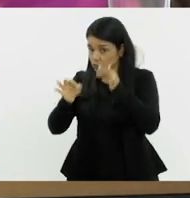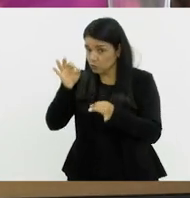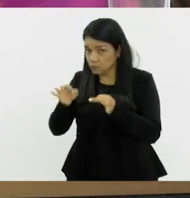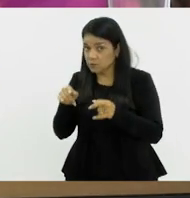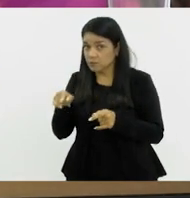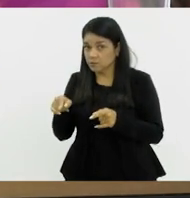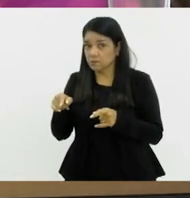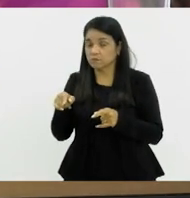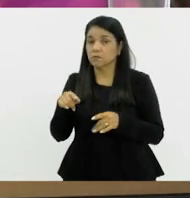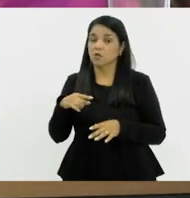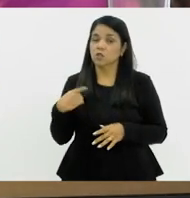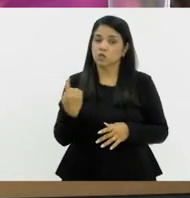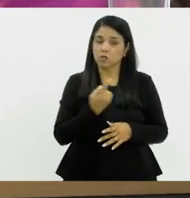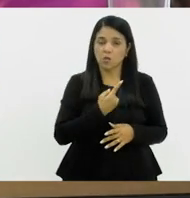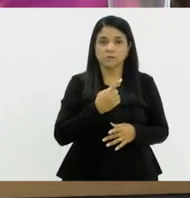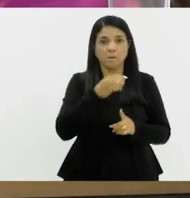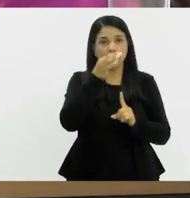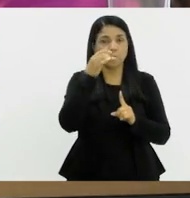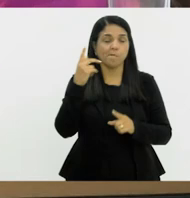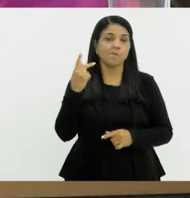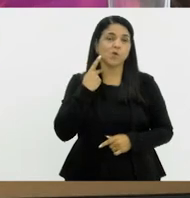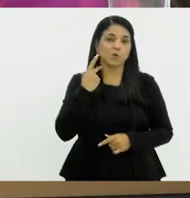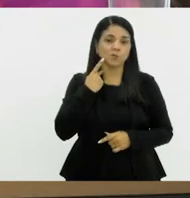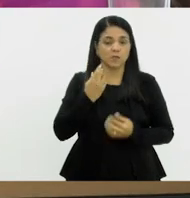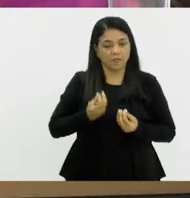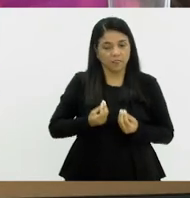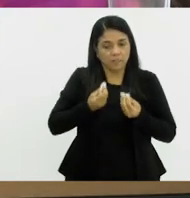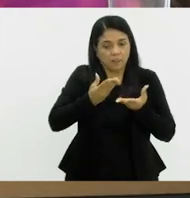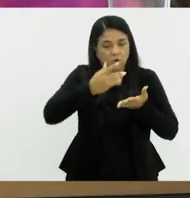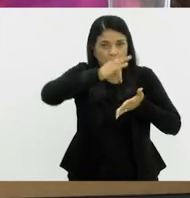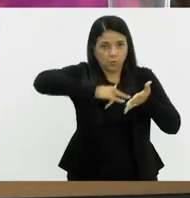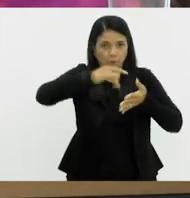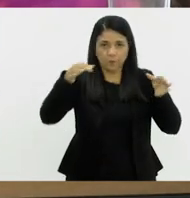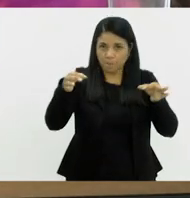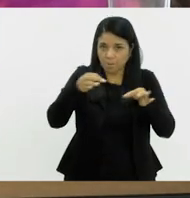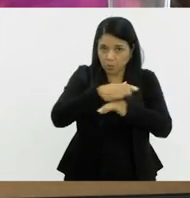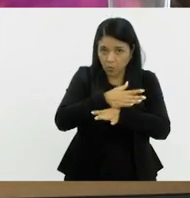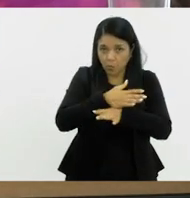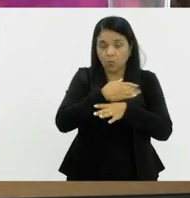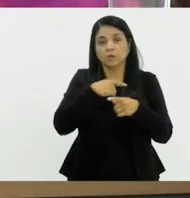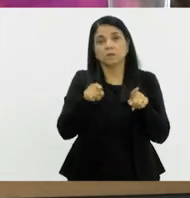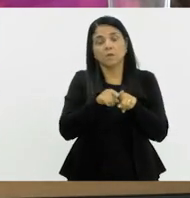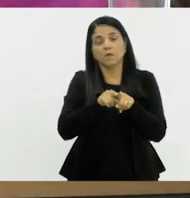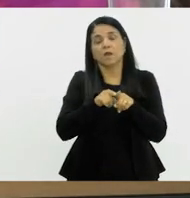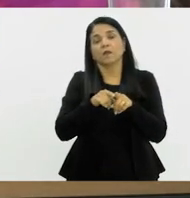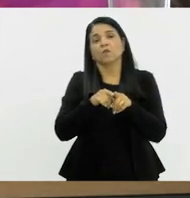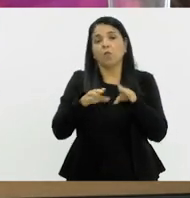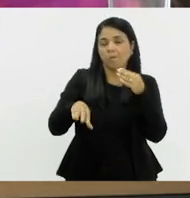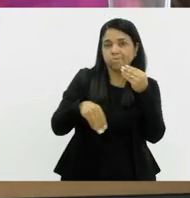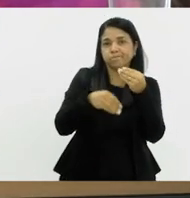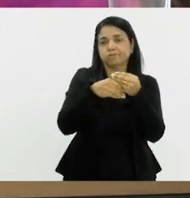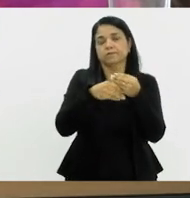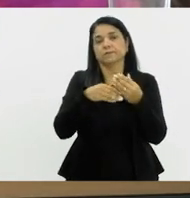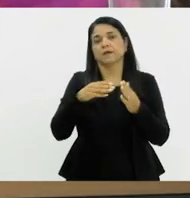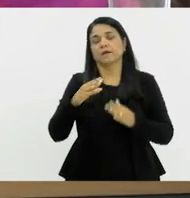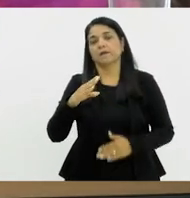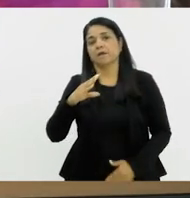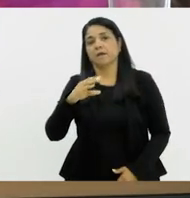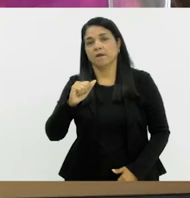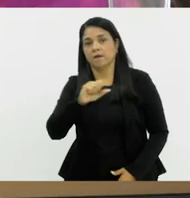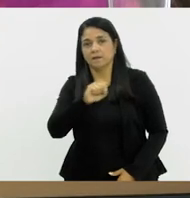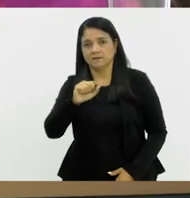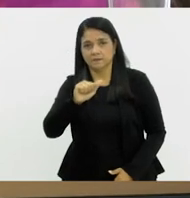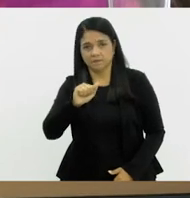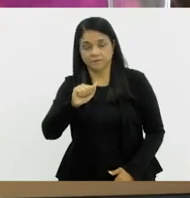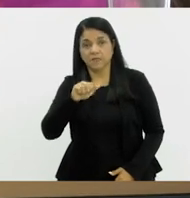nossa procuradoria entregou o documento, já com anuência também da Casa Civil. O documento, como